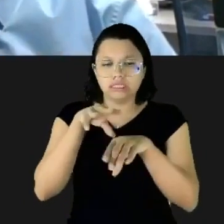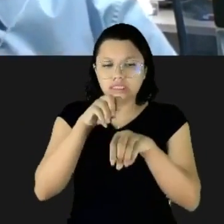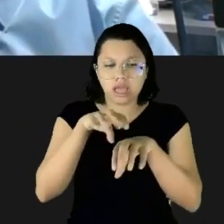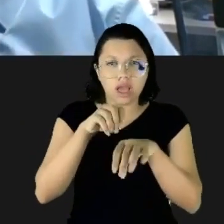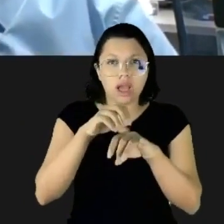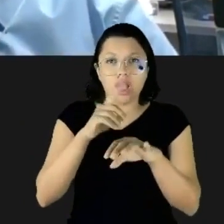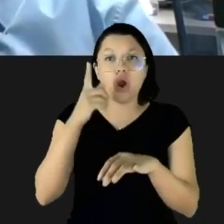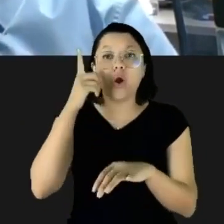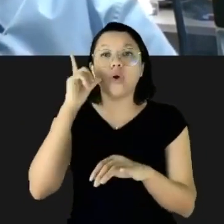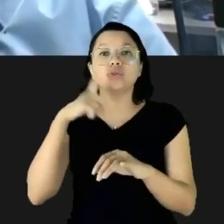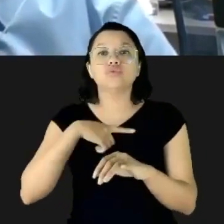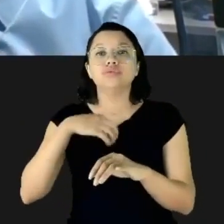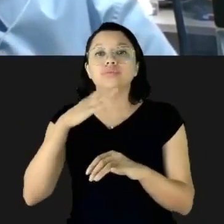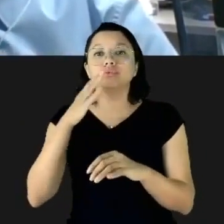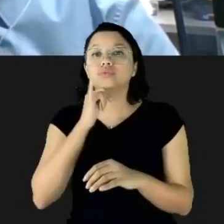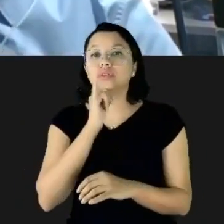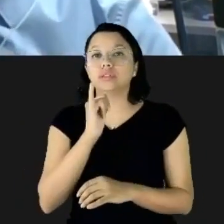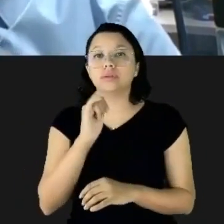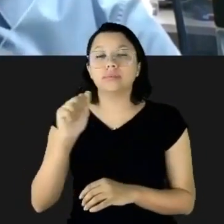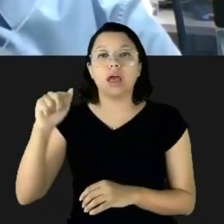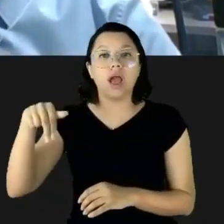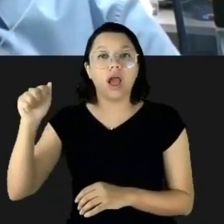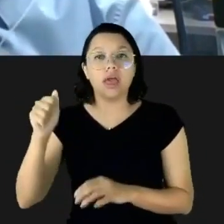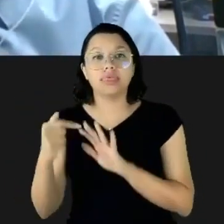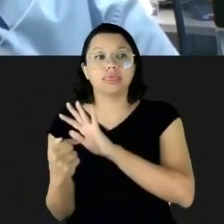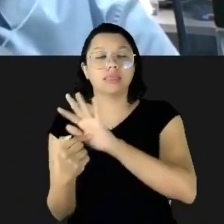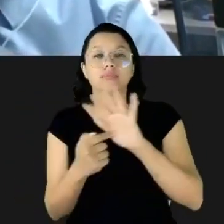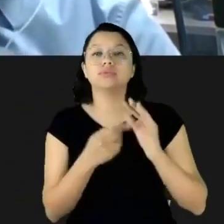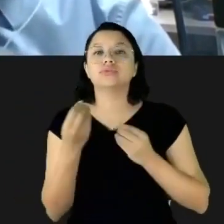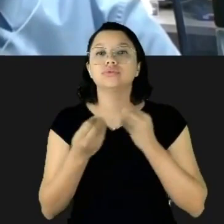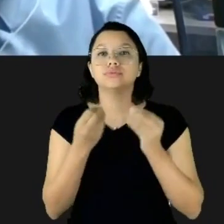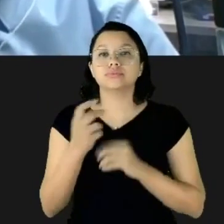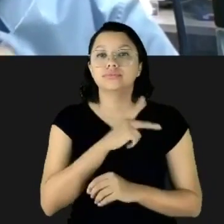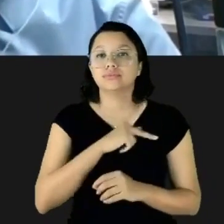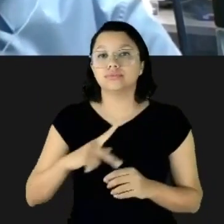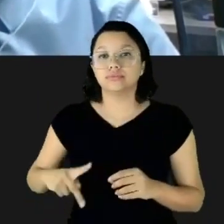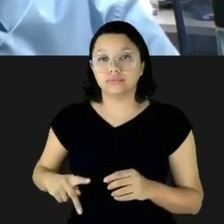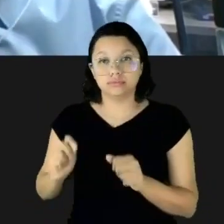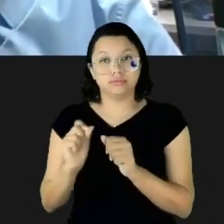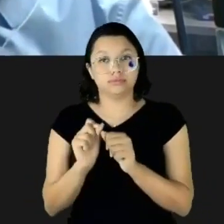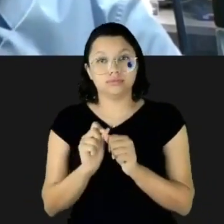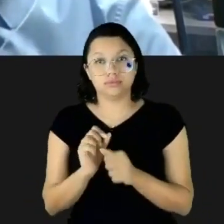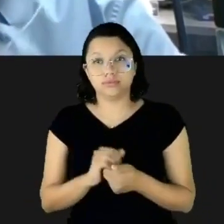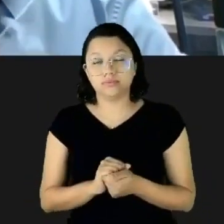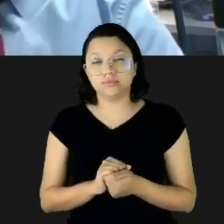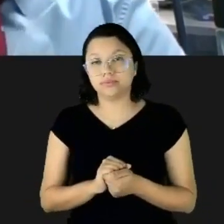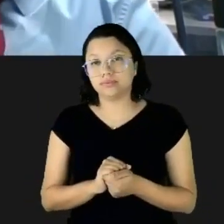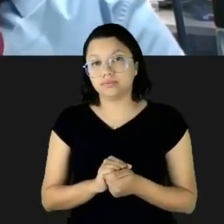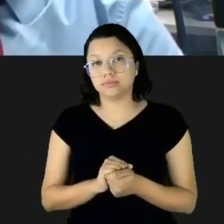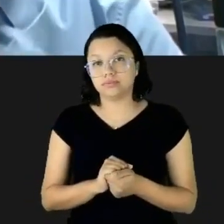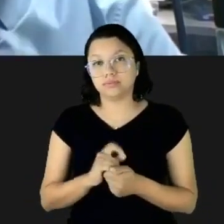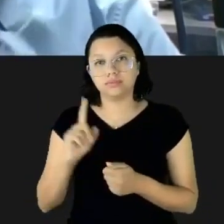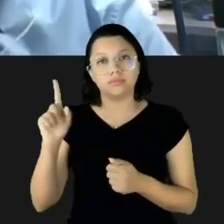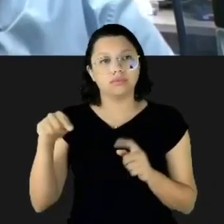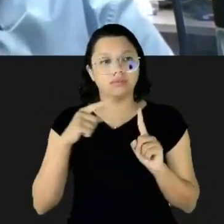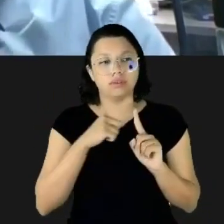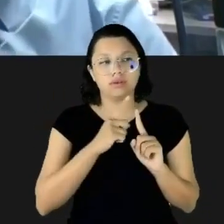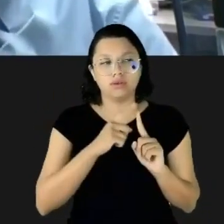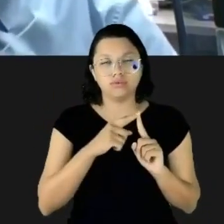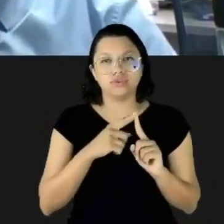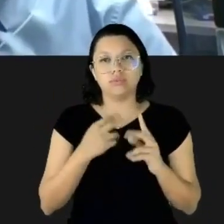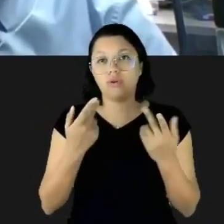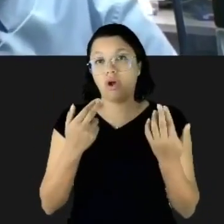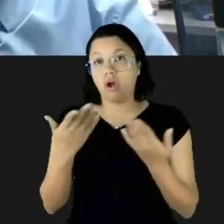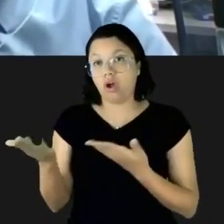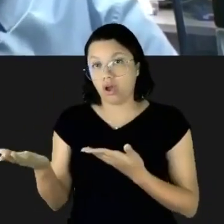tivemos, por exemplo, um bom exemplo da Ana mostrando ali como que lá na presidência se faz aquilo. Aquilo é um modelo disso